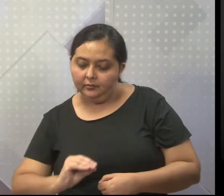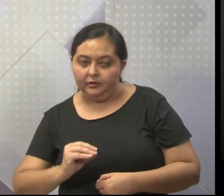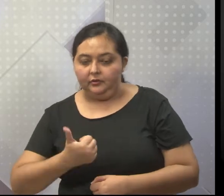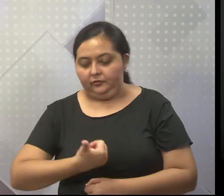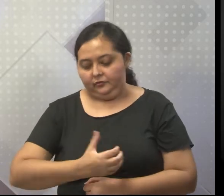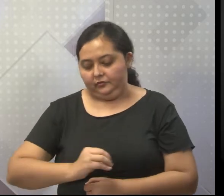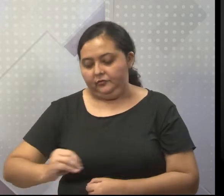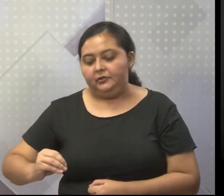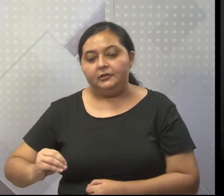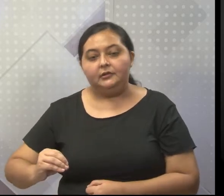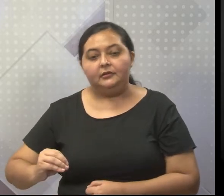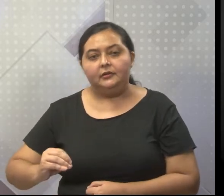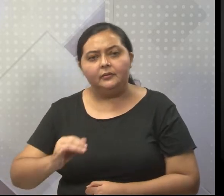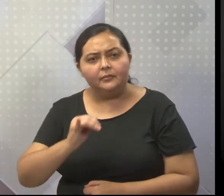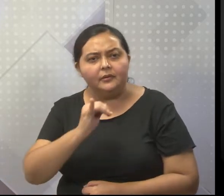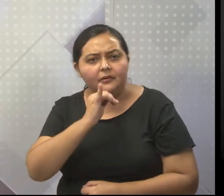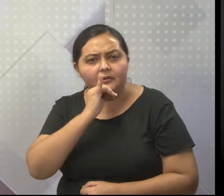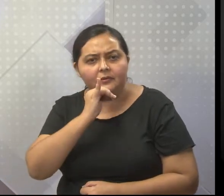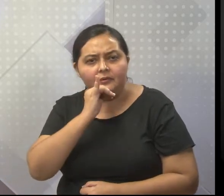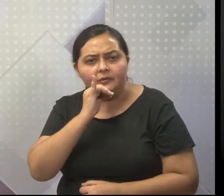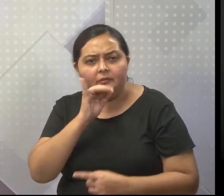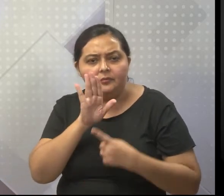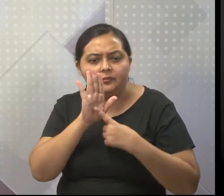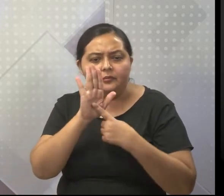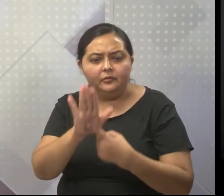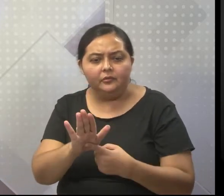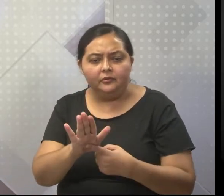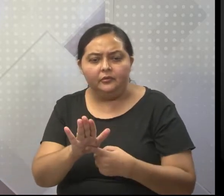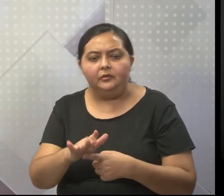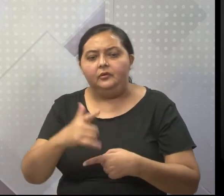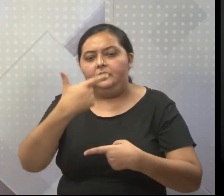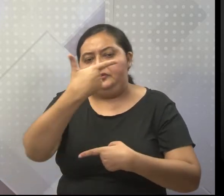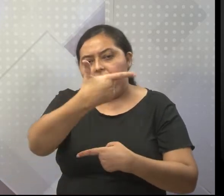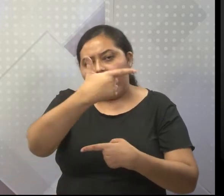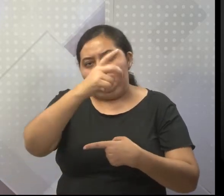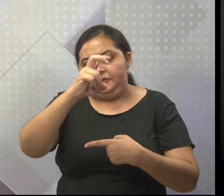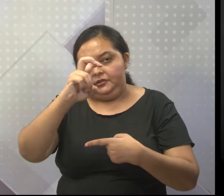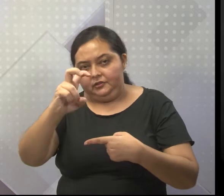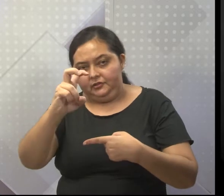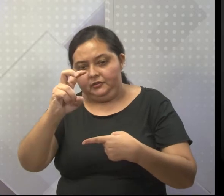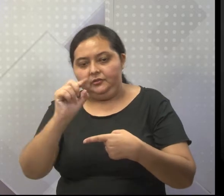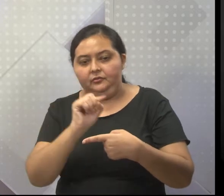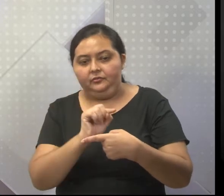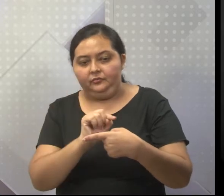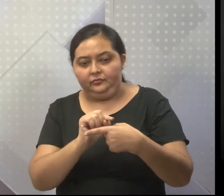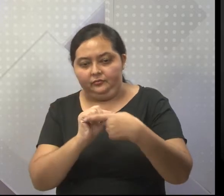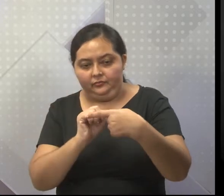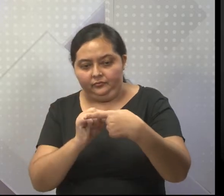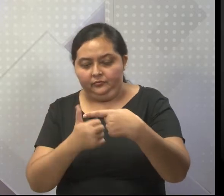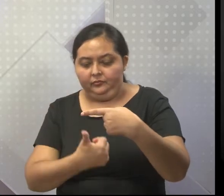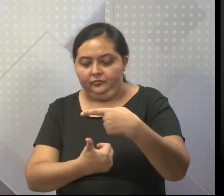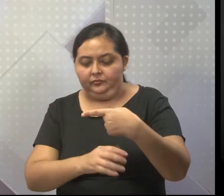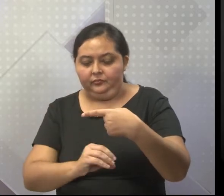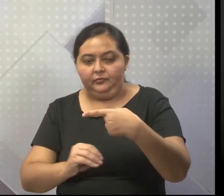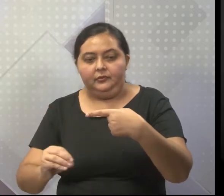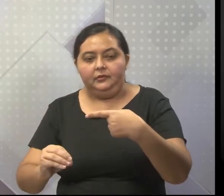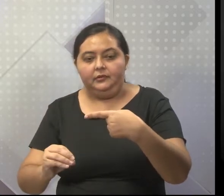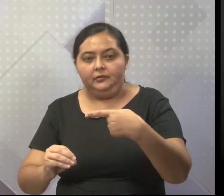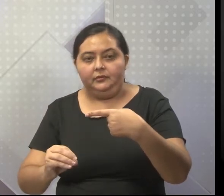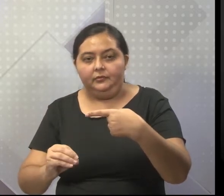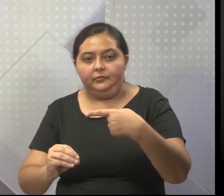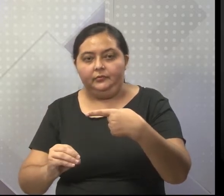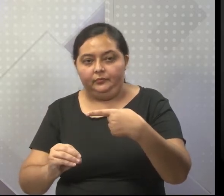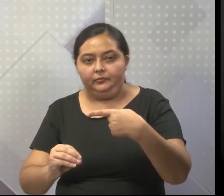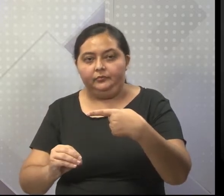Mas como assim? Me mostra agora. 25 em cima. Passei a retinha lá e coloquei o número 100, ó. Ou seja, é